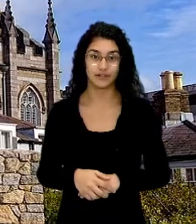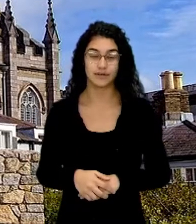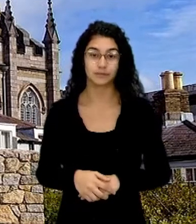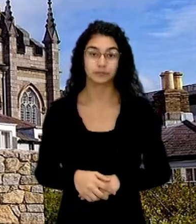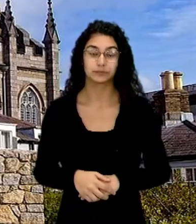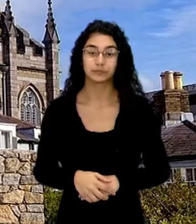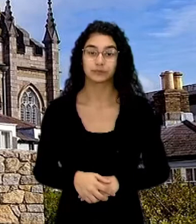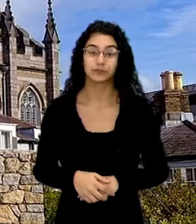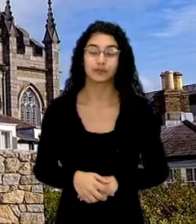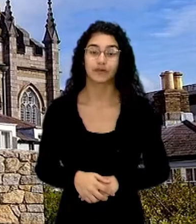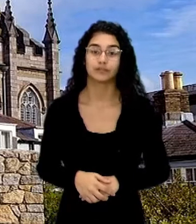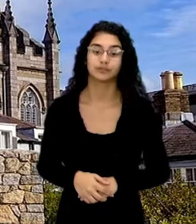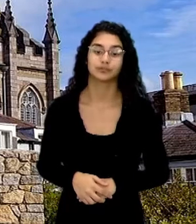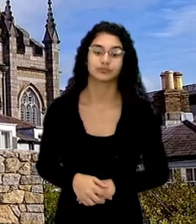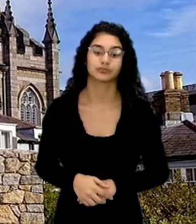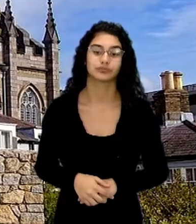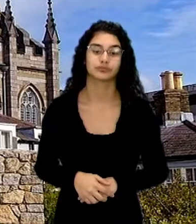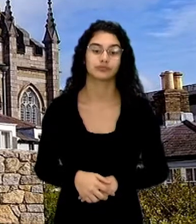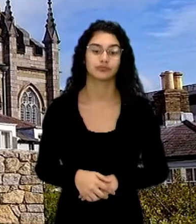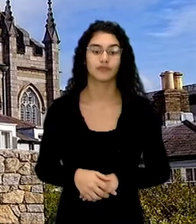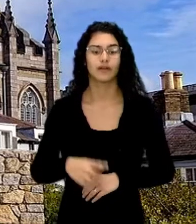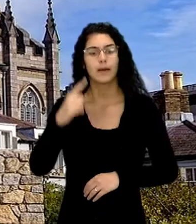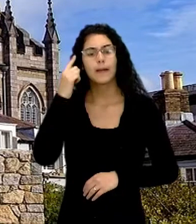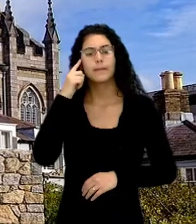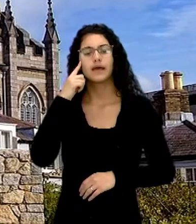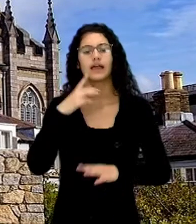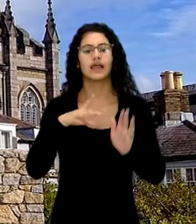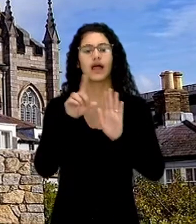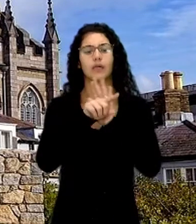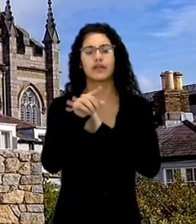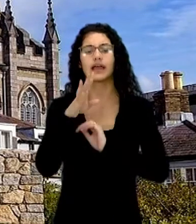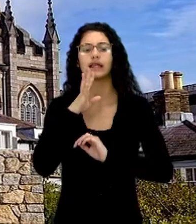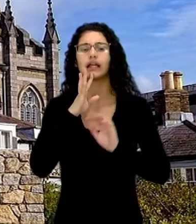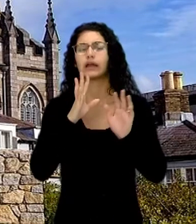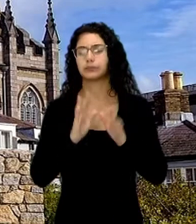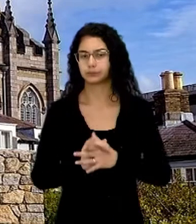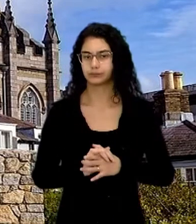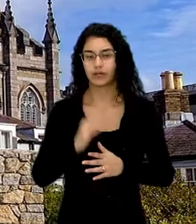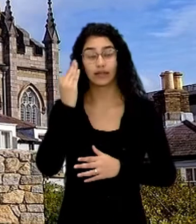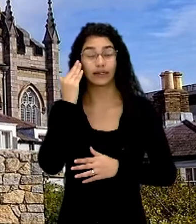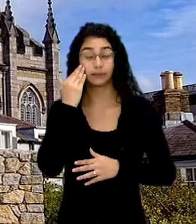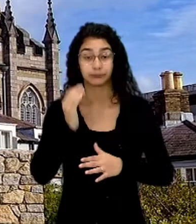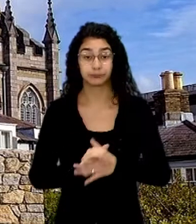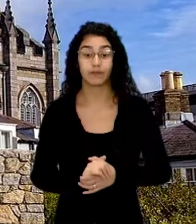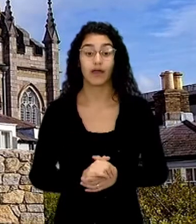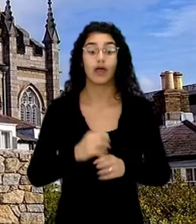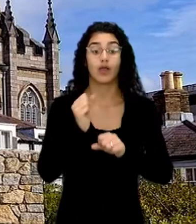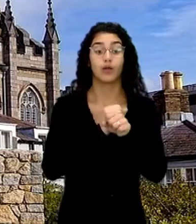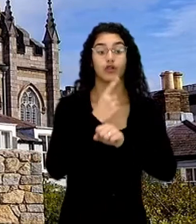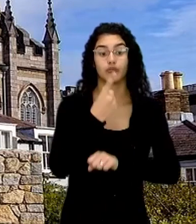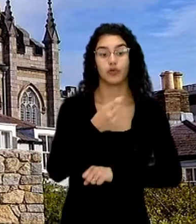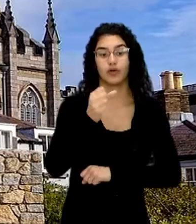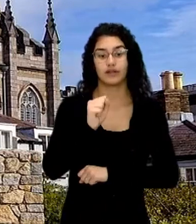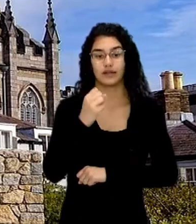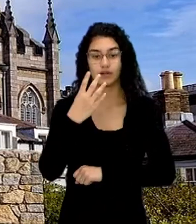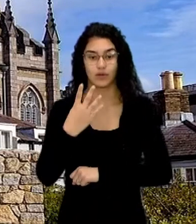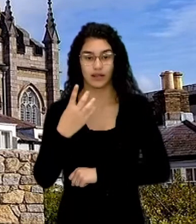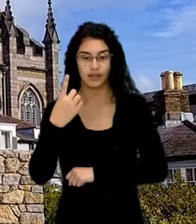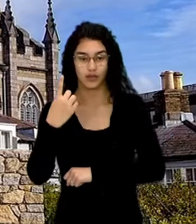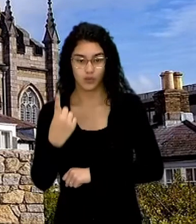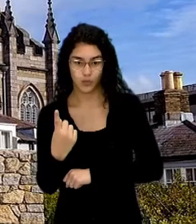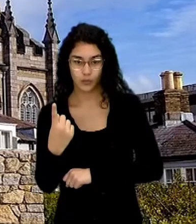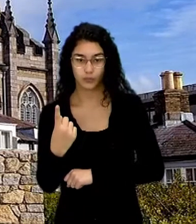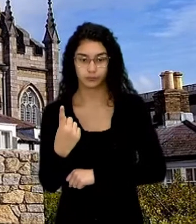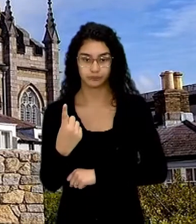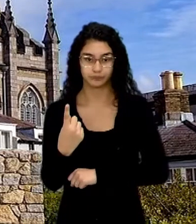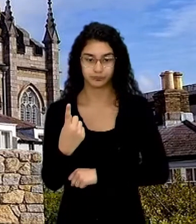Pensa sobre esse dado aqui para você entender o contexto. Em 1841, a Irlanda